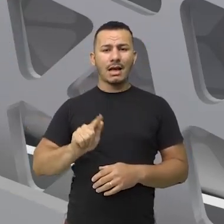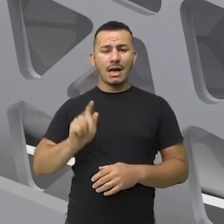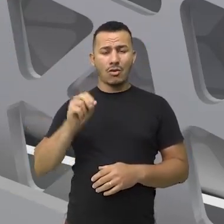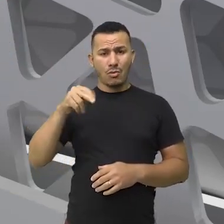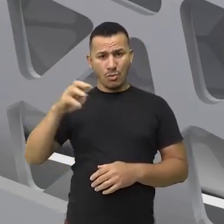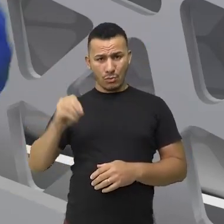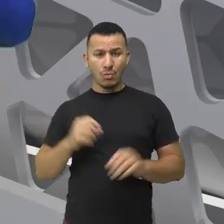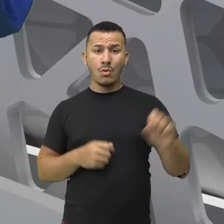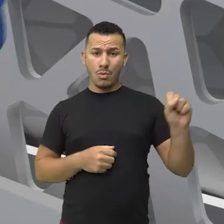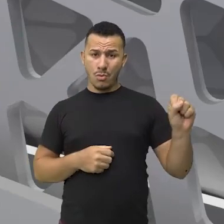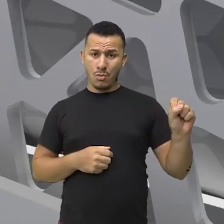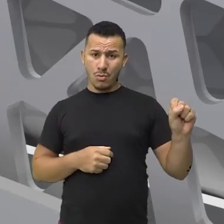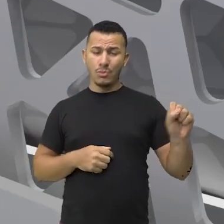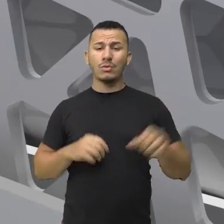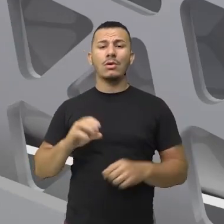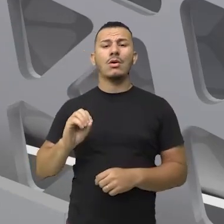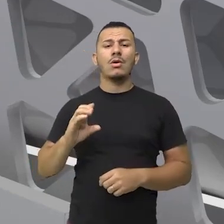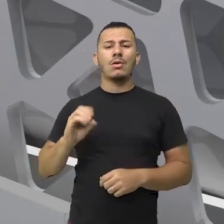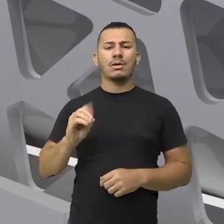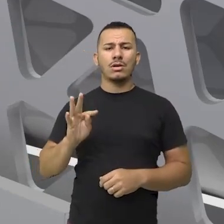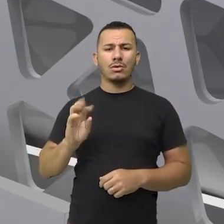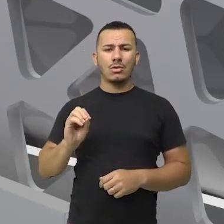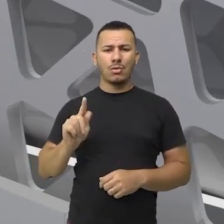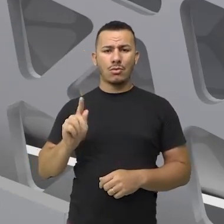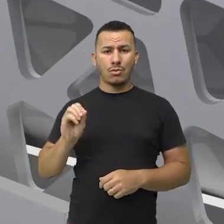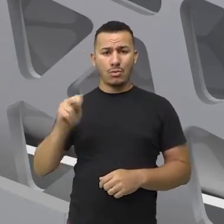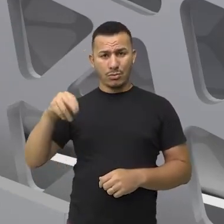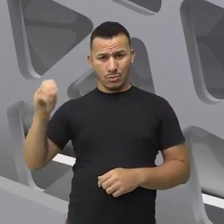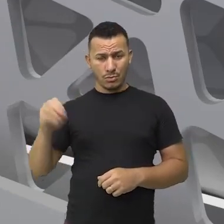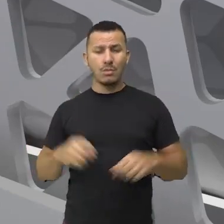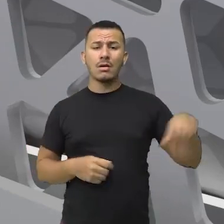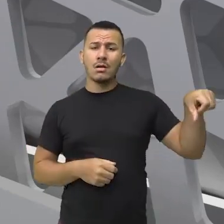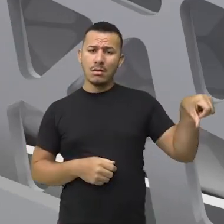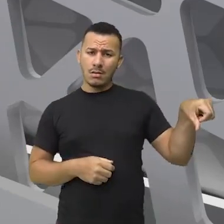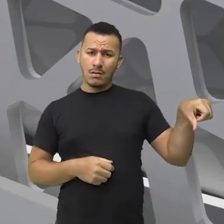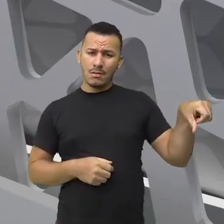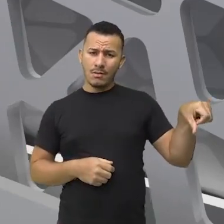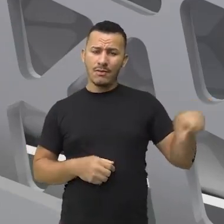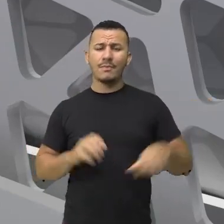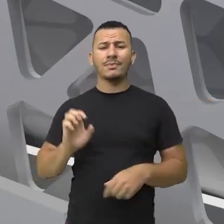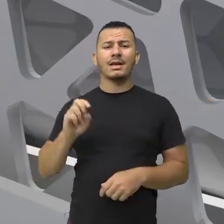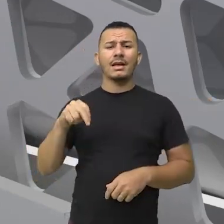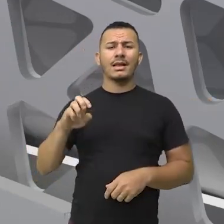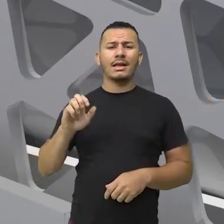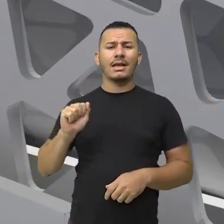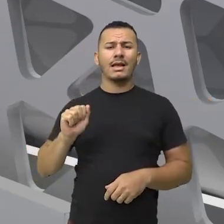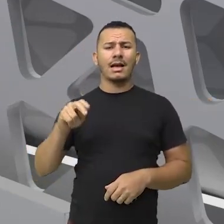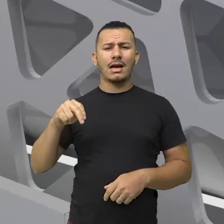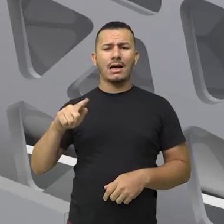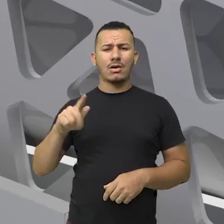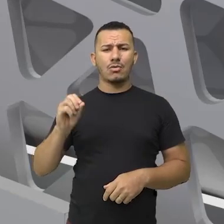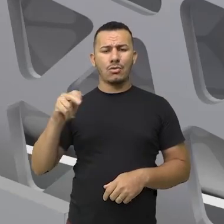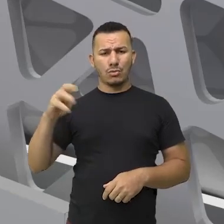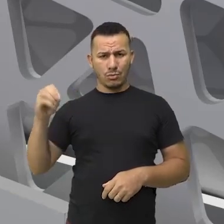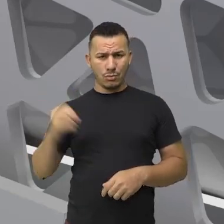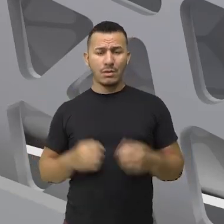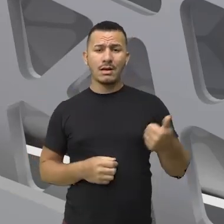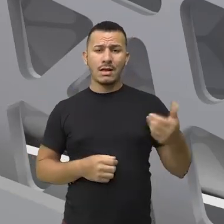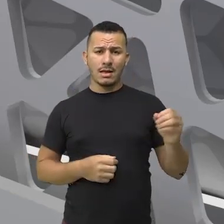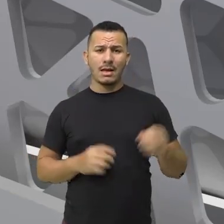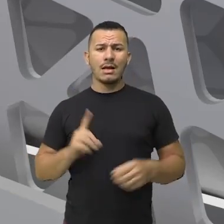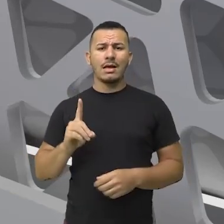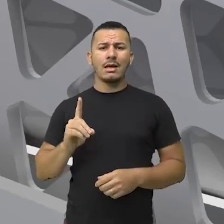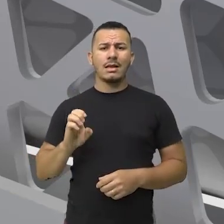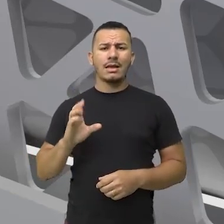eu tenho um de 8 lados, octógono. Se eu tenho um de 9 lados, eneágono. Se eu tenho um de 10 lados, é um